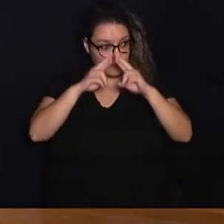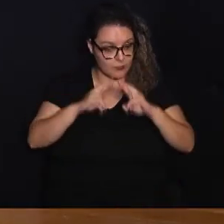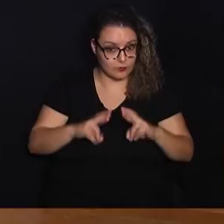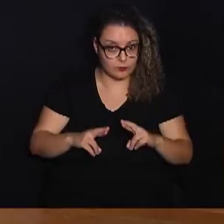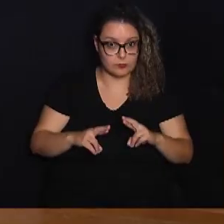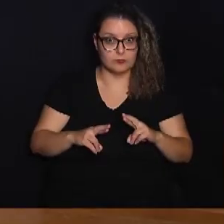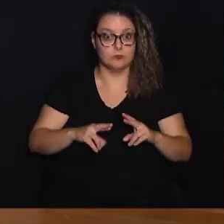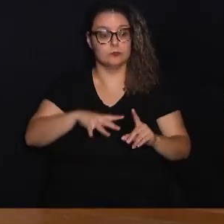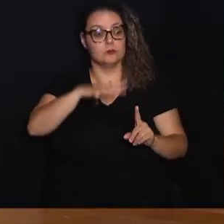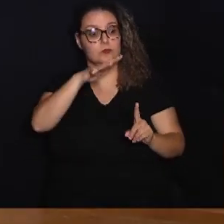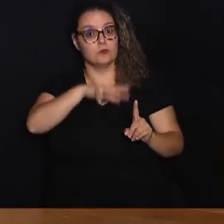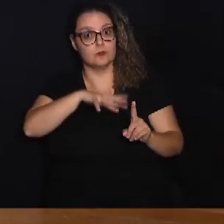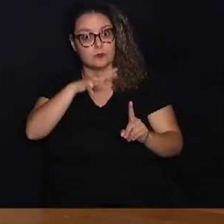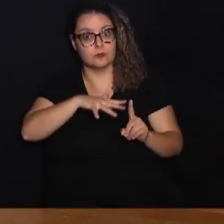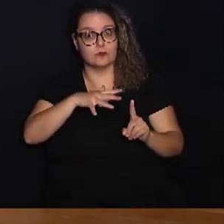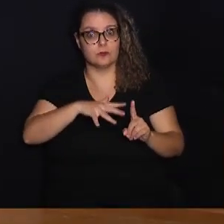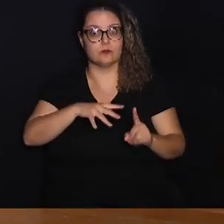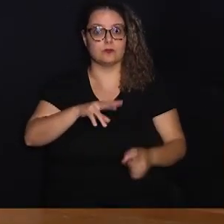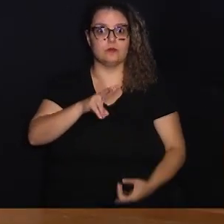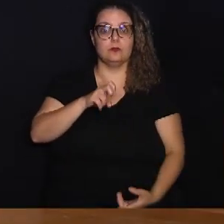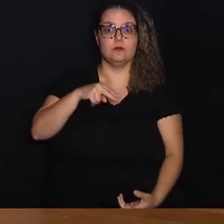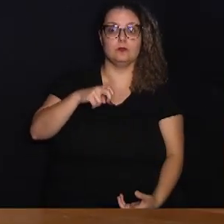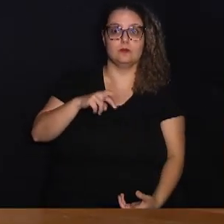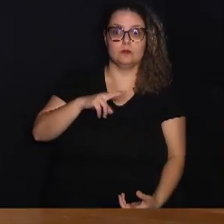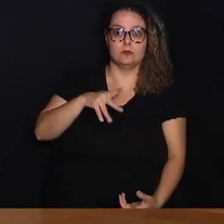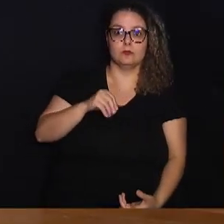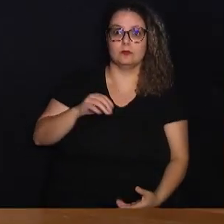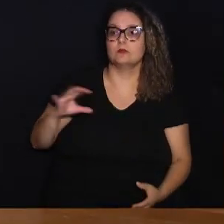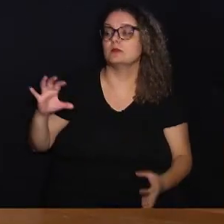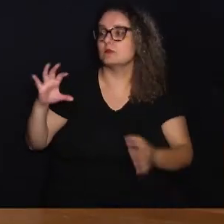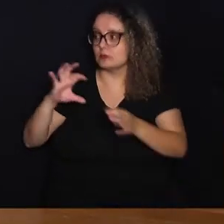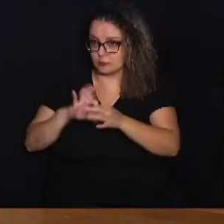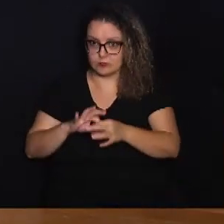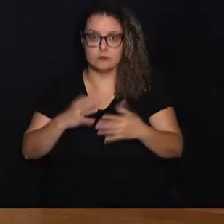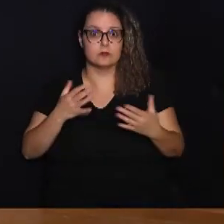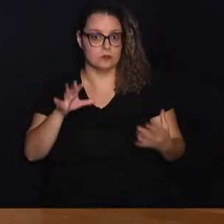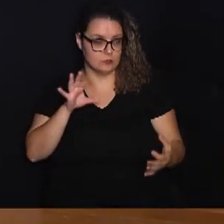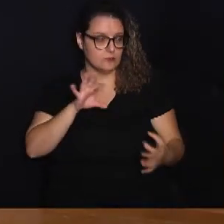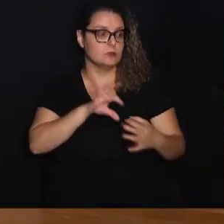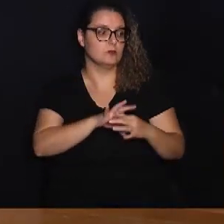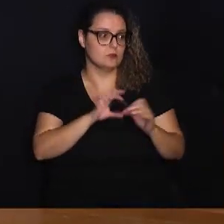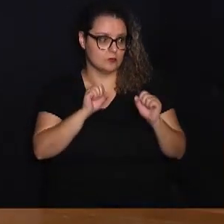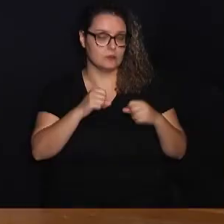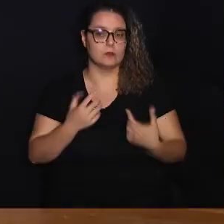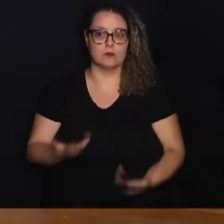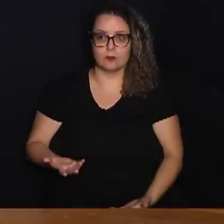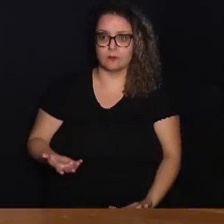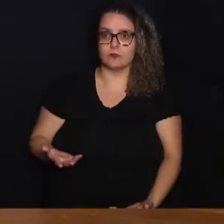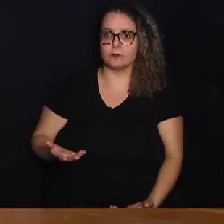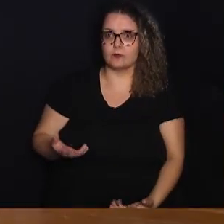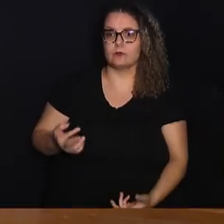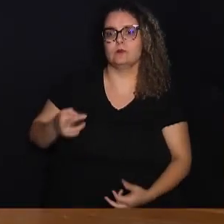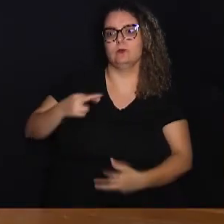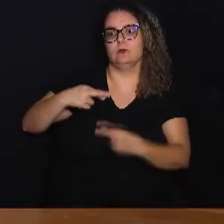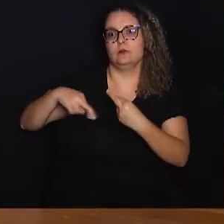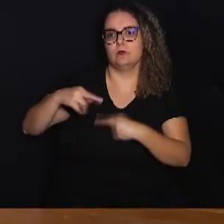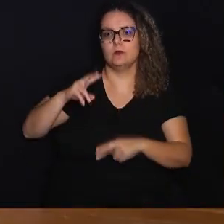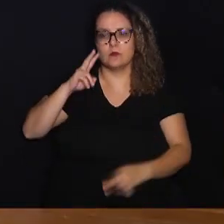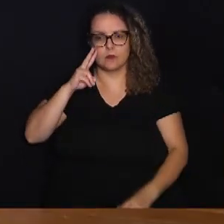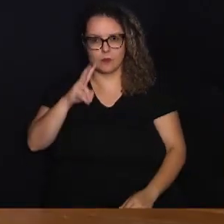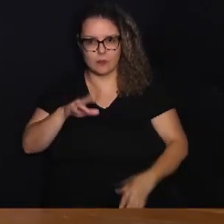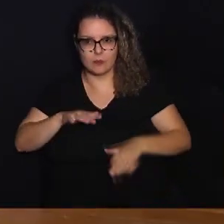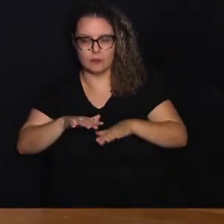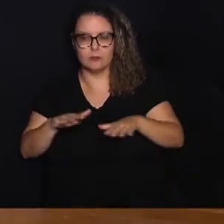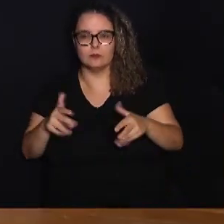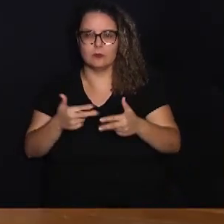essa admiração, essa veneração. Essa conexão. Essa também. conexão, sim. E isso tem a ver com, eu estou vendo que tem bastante